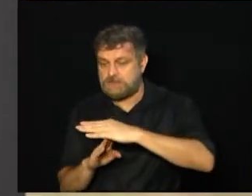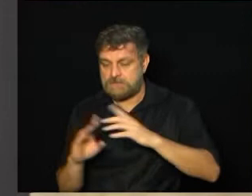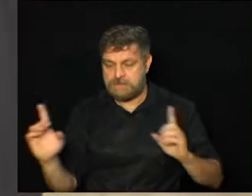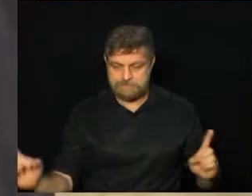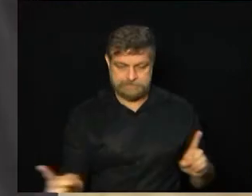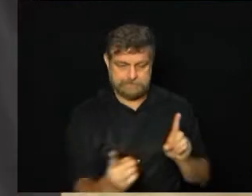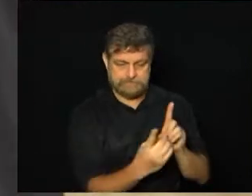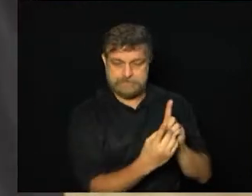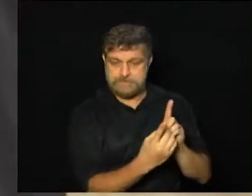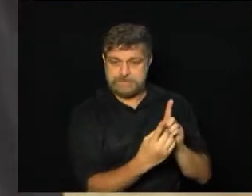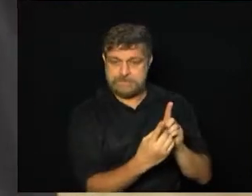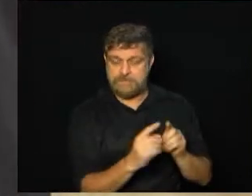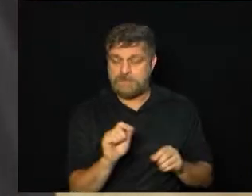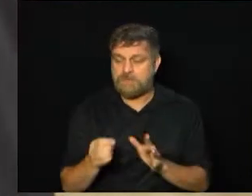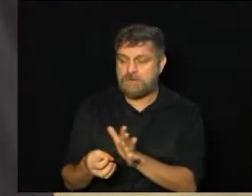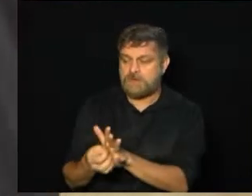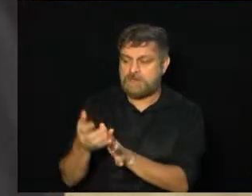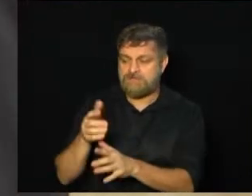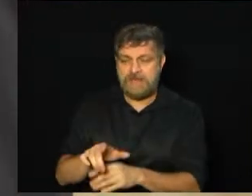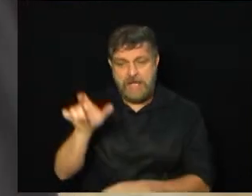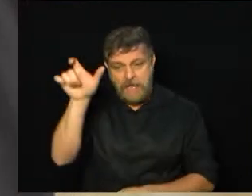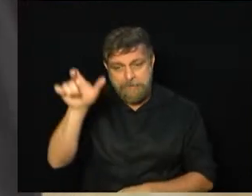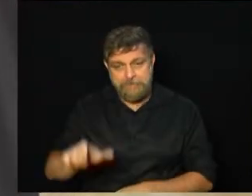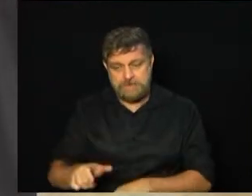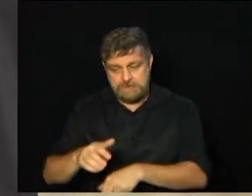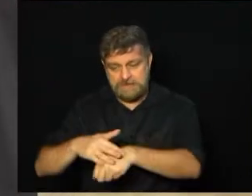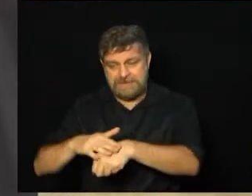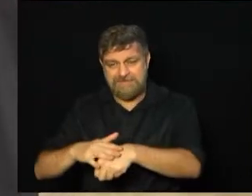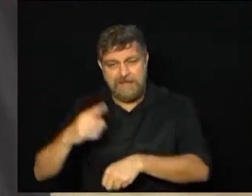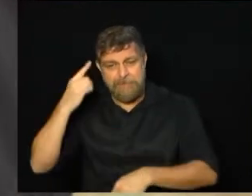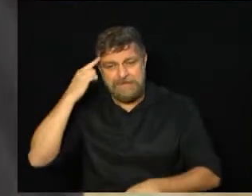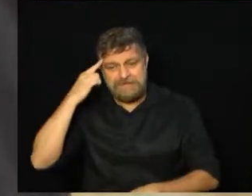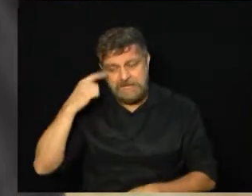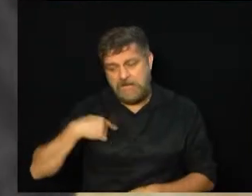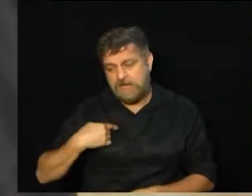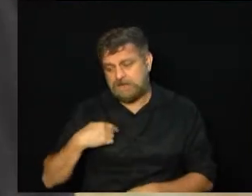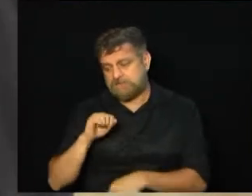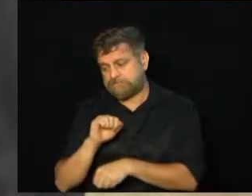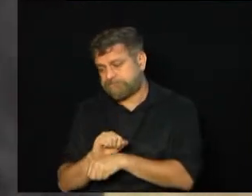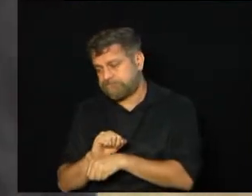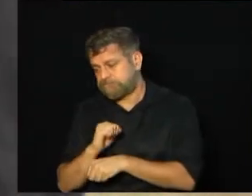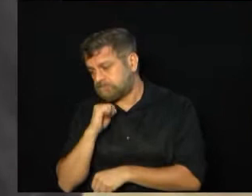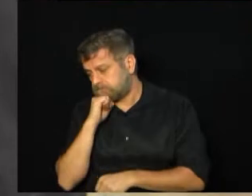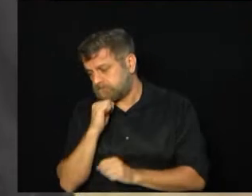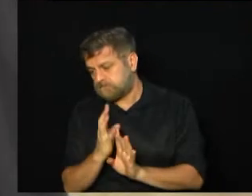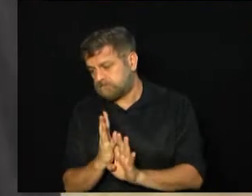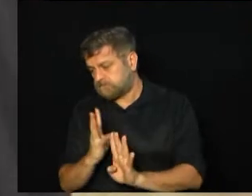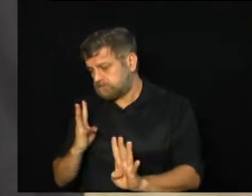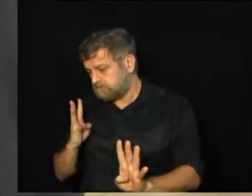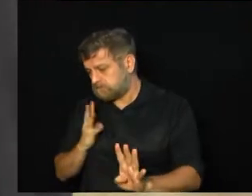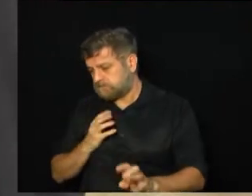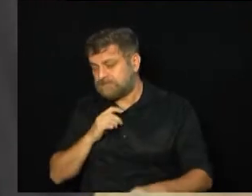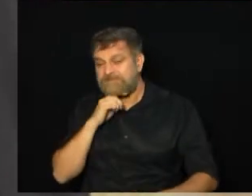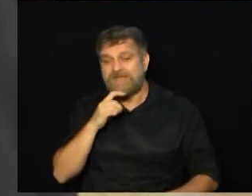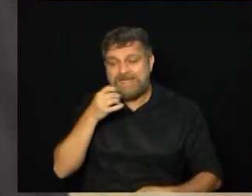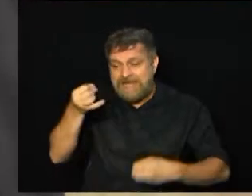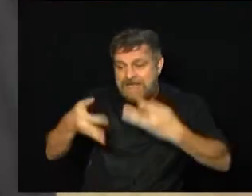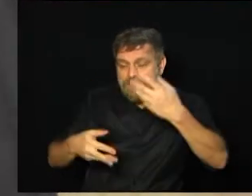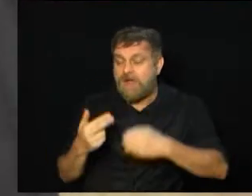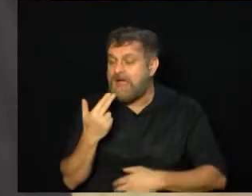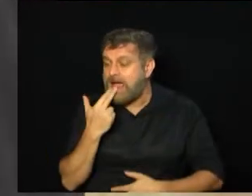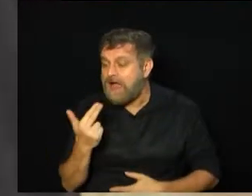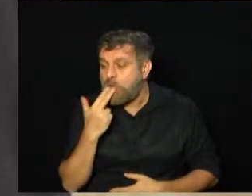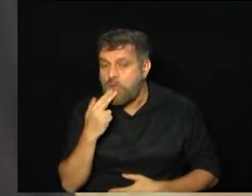atendido. E aí, às vezes, o cliente acha que é por ordem de chegada. E, às vezes, ninguém explica para ele que é pela questão